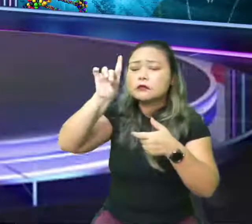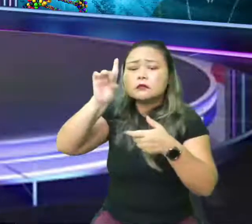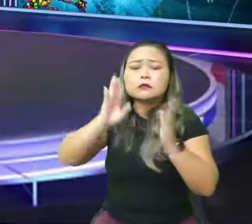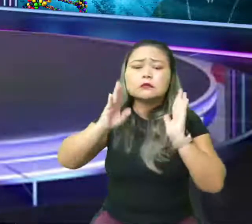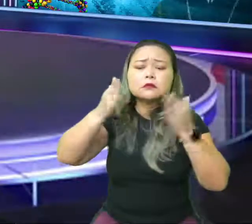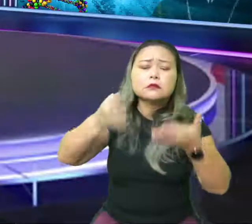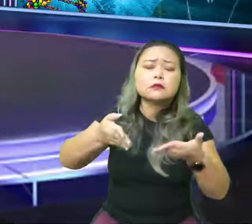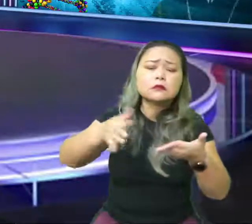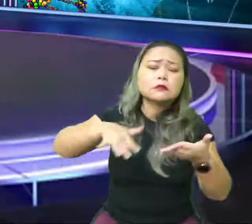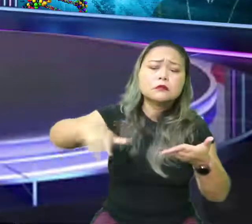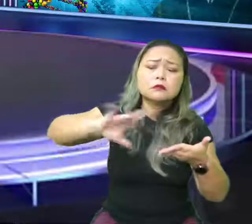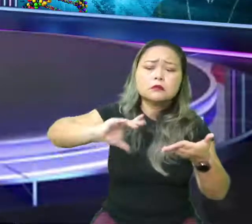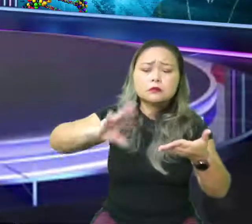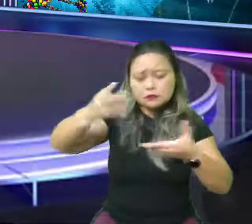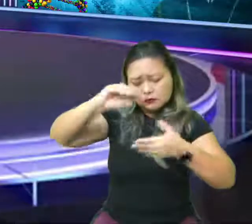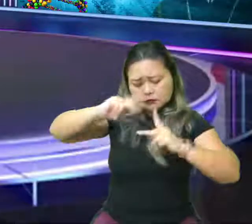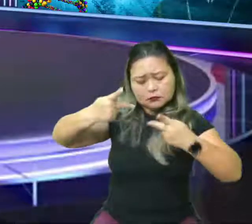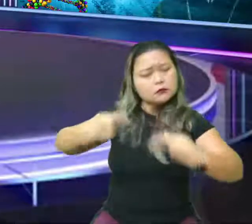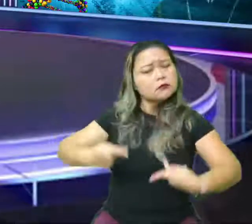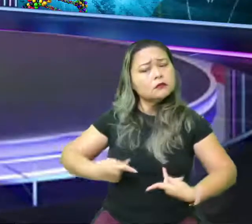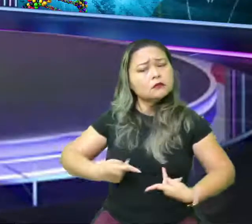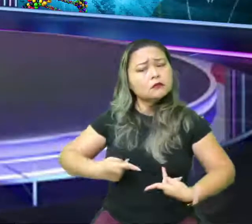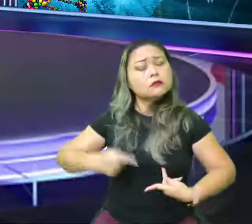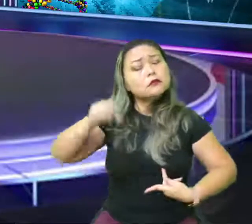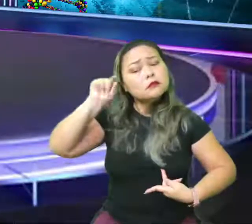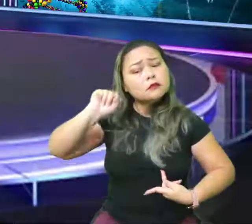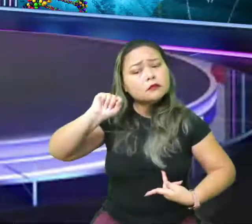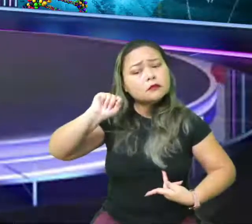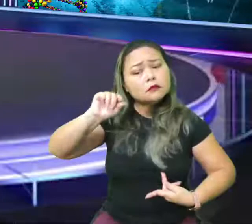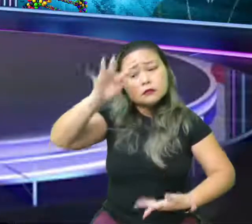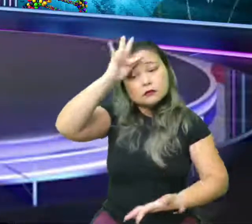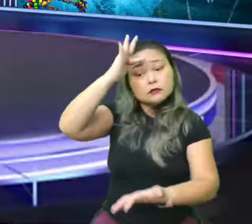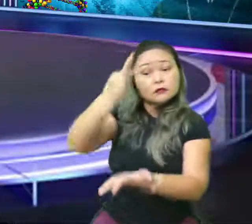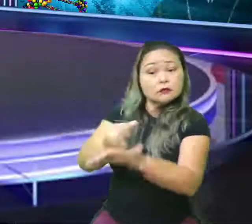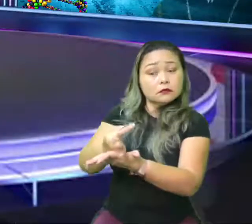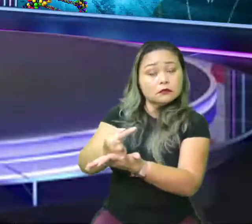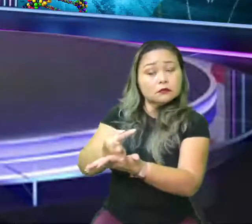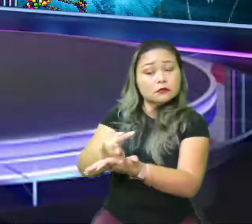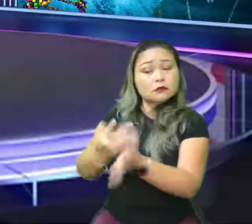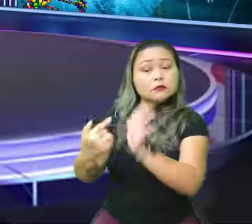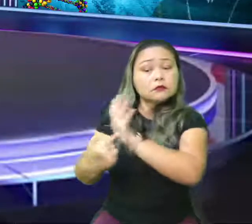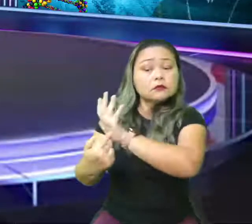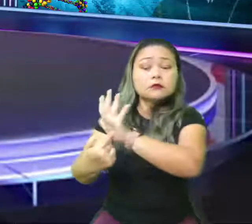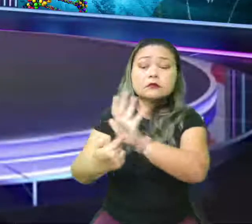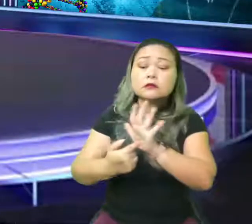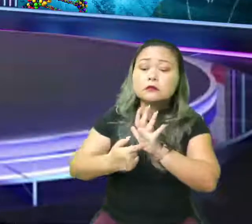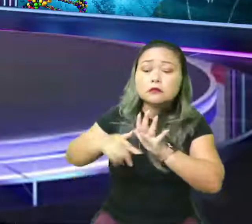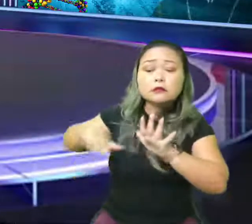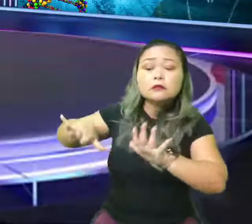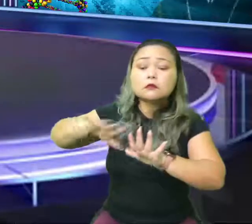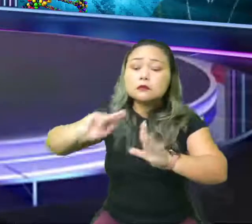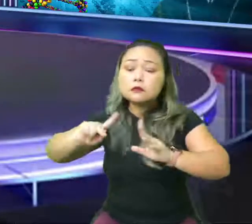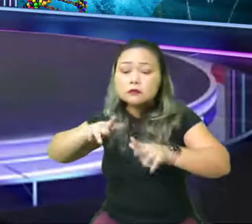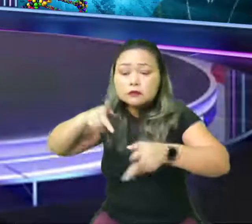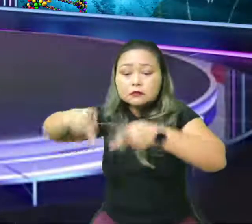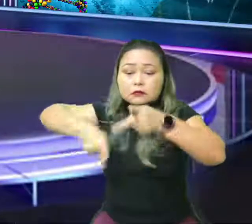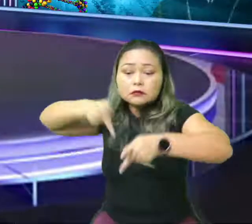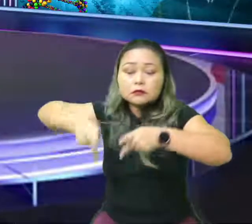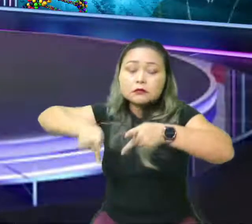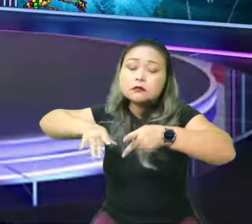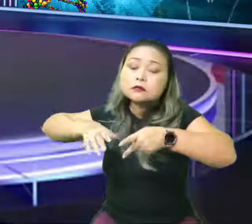enfatiza algo no ser humano, né, que é a fé, que move boa parte da nossa